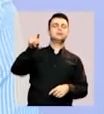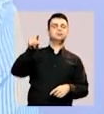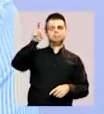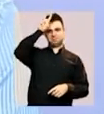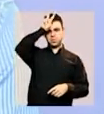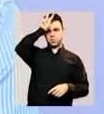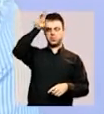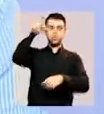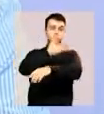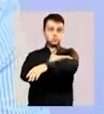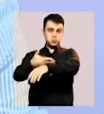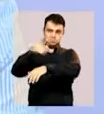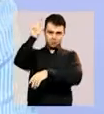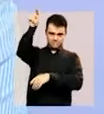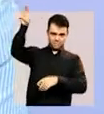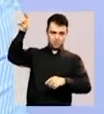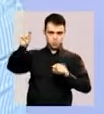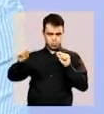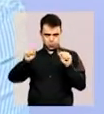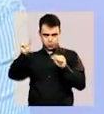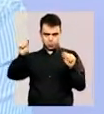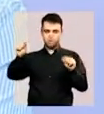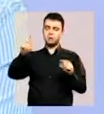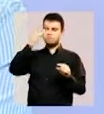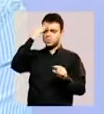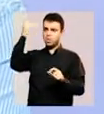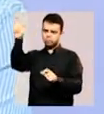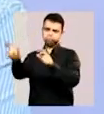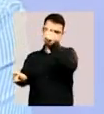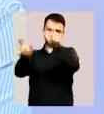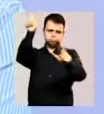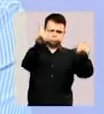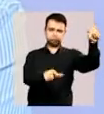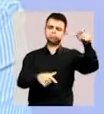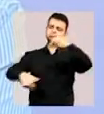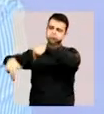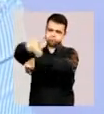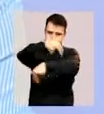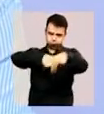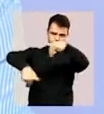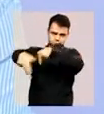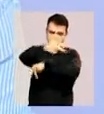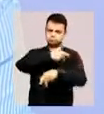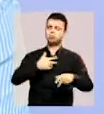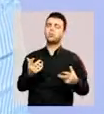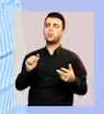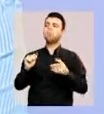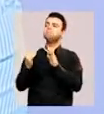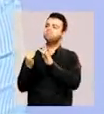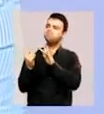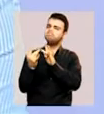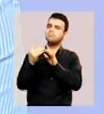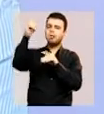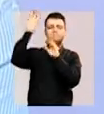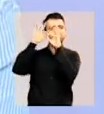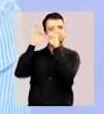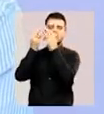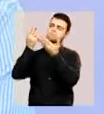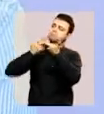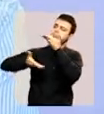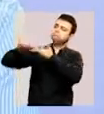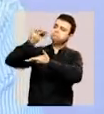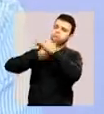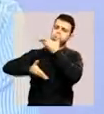questão de costumes, né? Foi muito de estar entrando em contato com a minha família que me